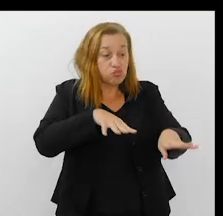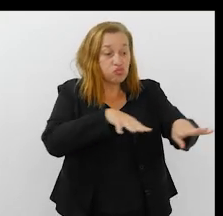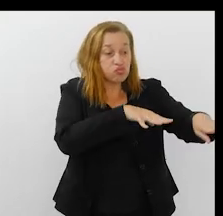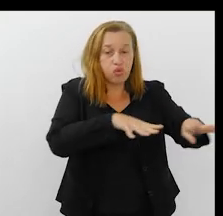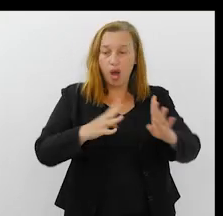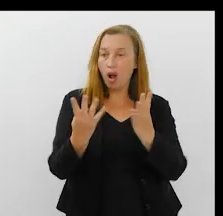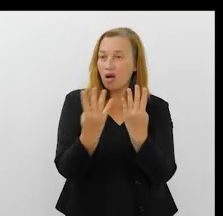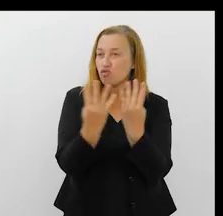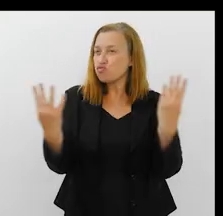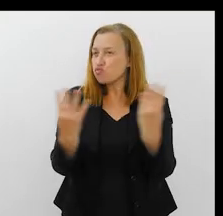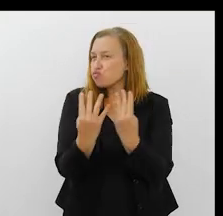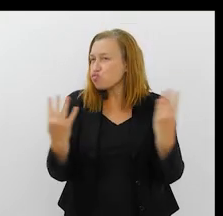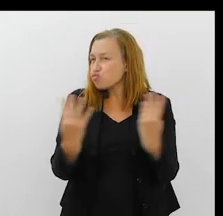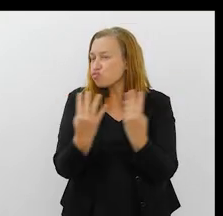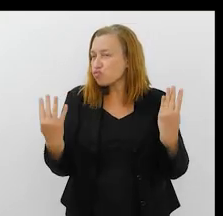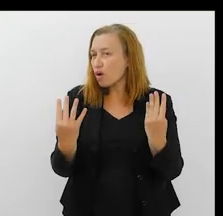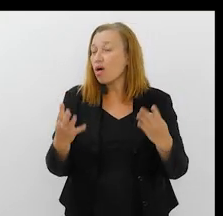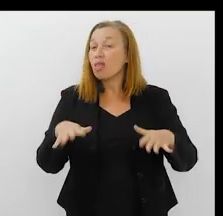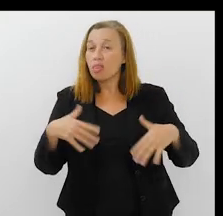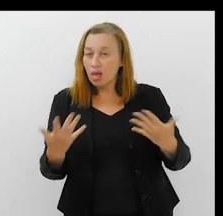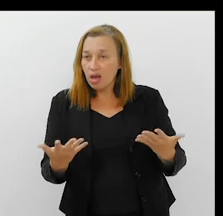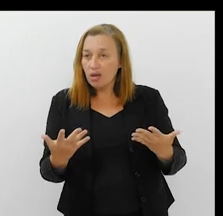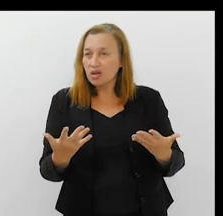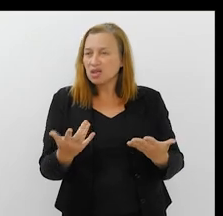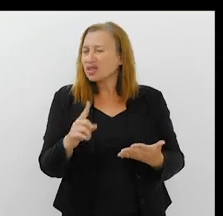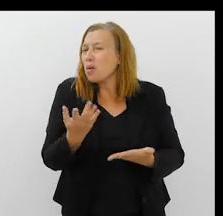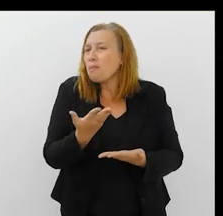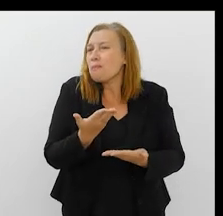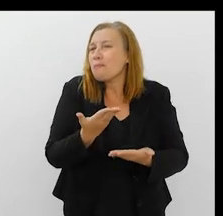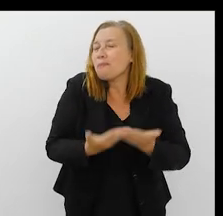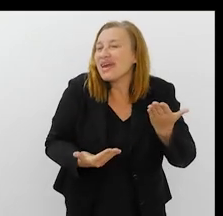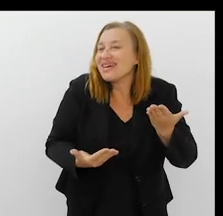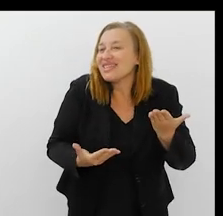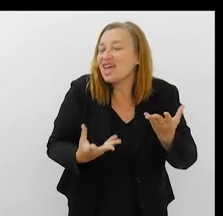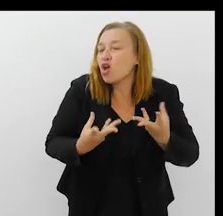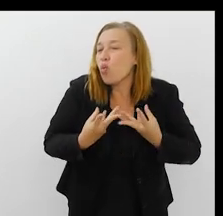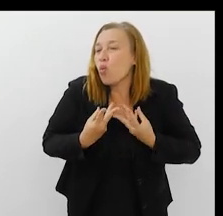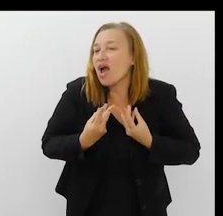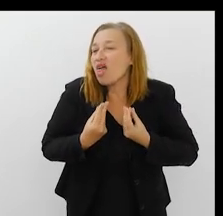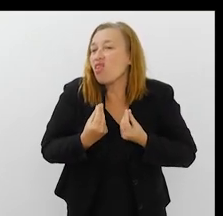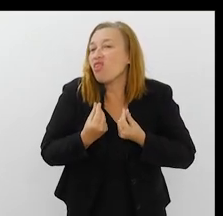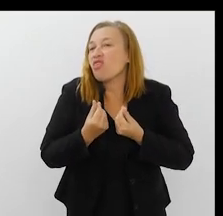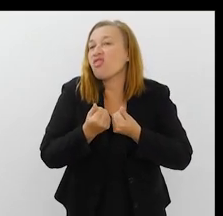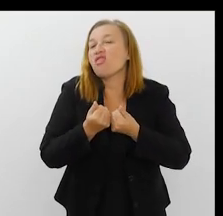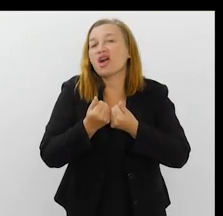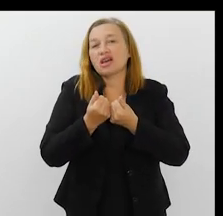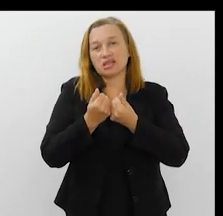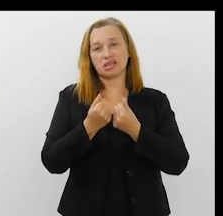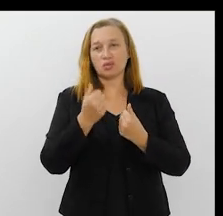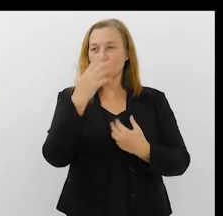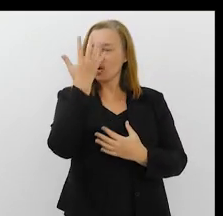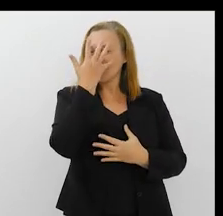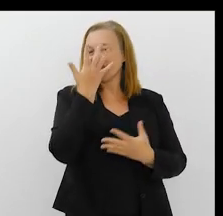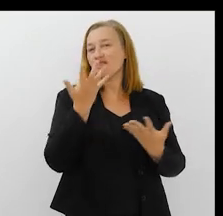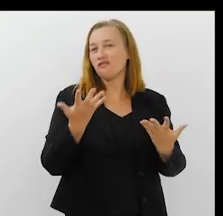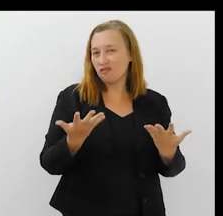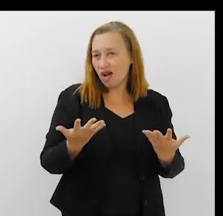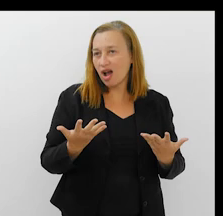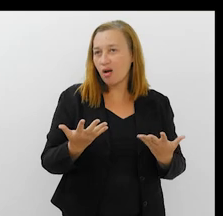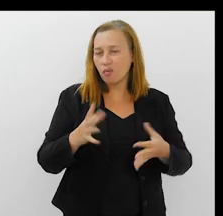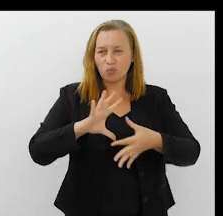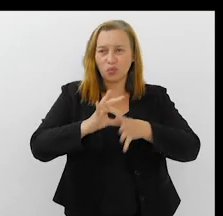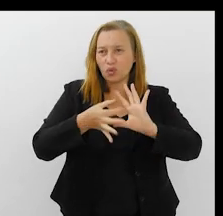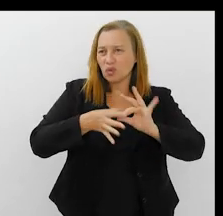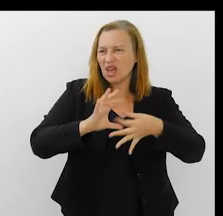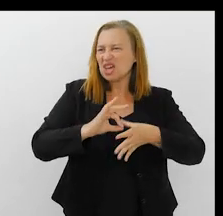alegorias, da modernidade das alegorias, sem perder, soluções, né? Sem perder o contexto. das soluções, né?